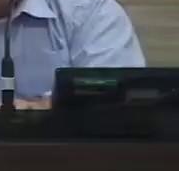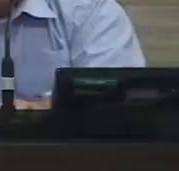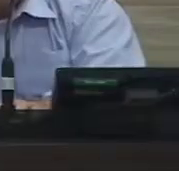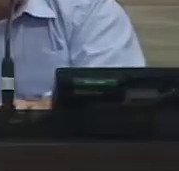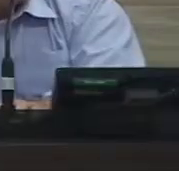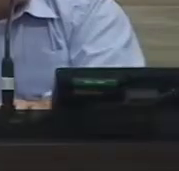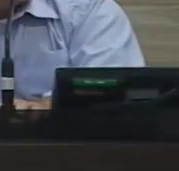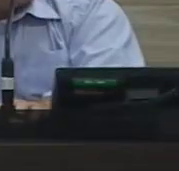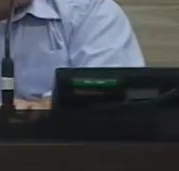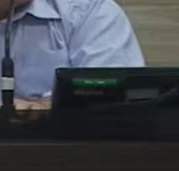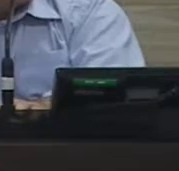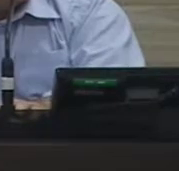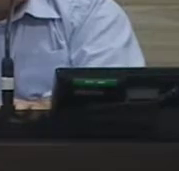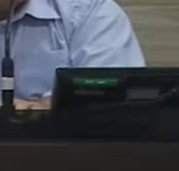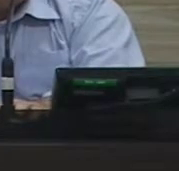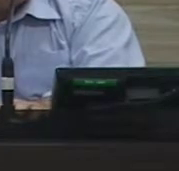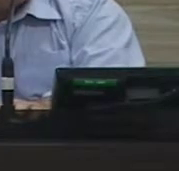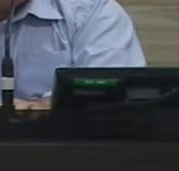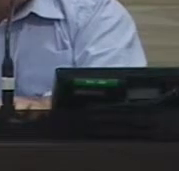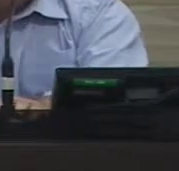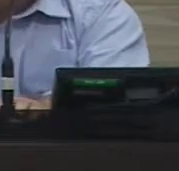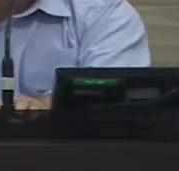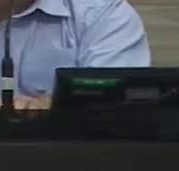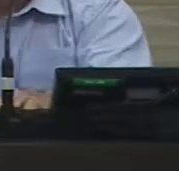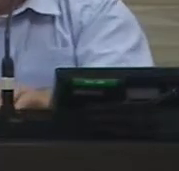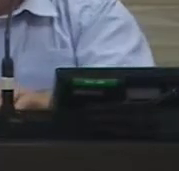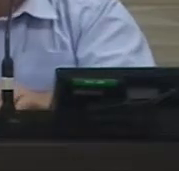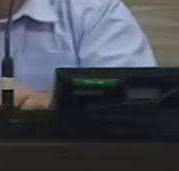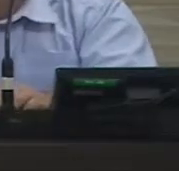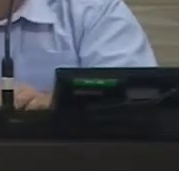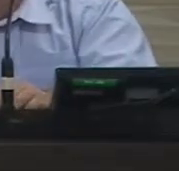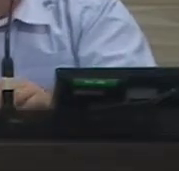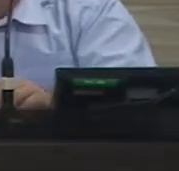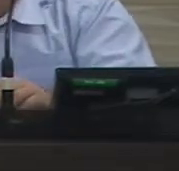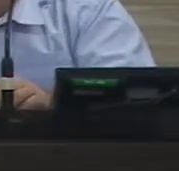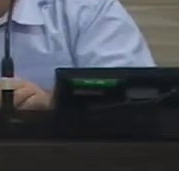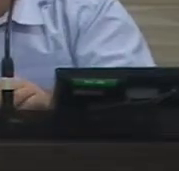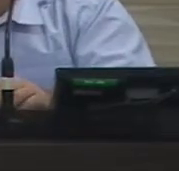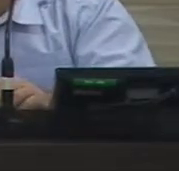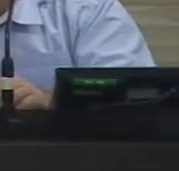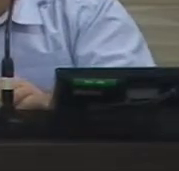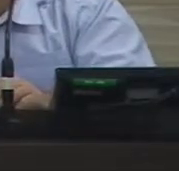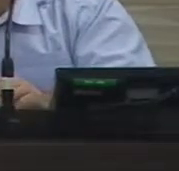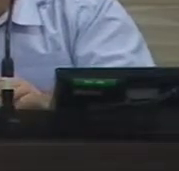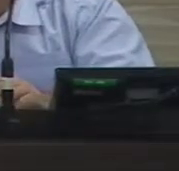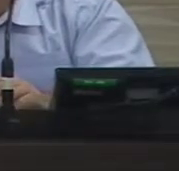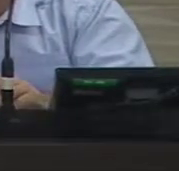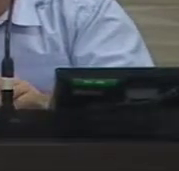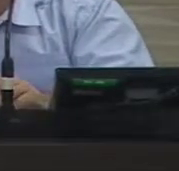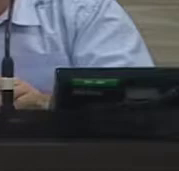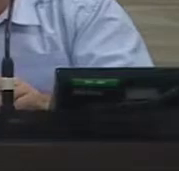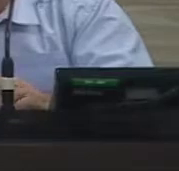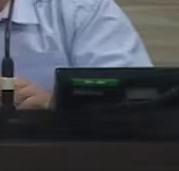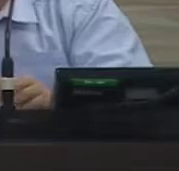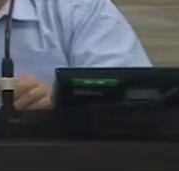vereador Wagner Barbosa, depois Jorge Freitas. Senhor presidente, nobres pares, público presente, mais uma